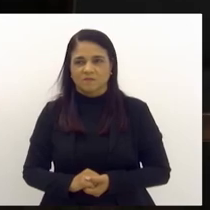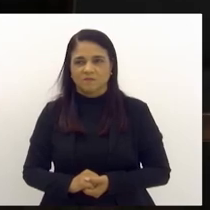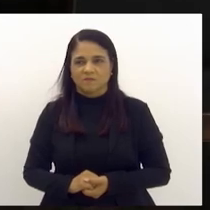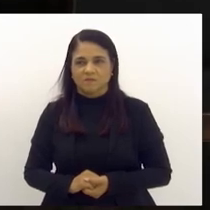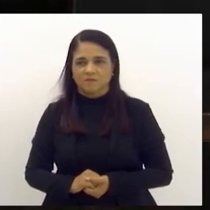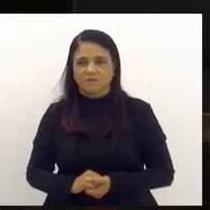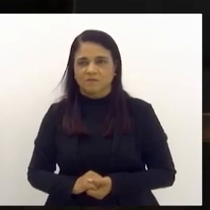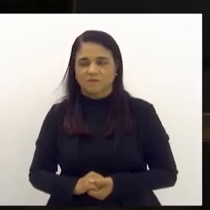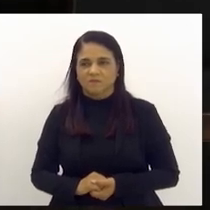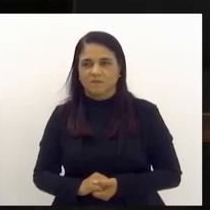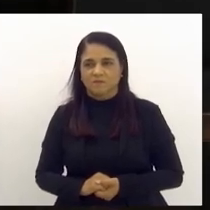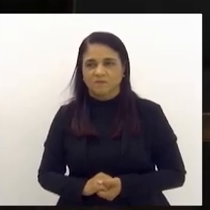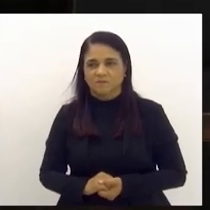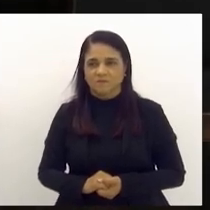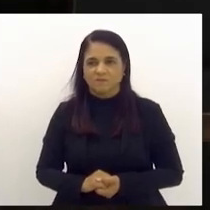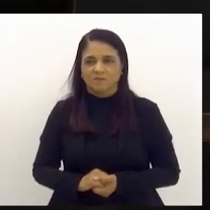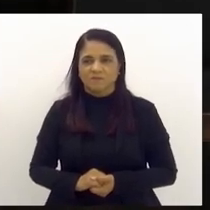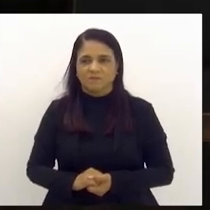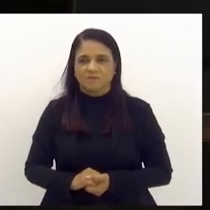Tem que votar, né?